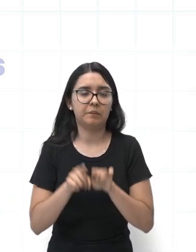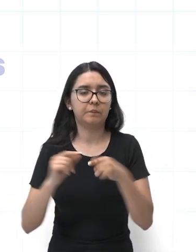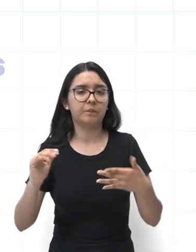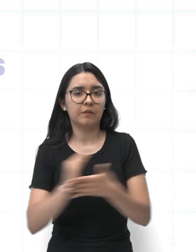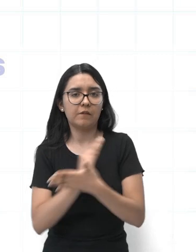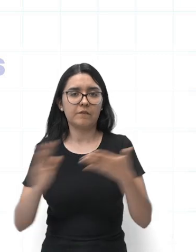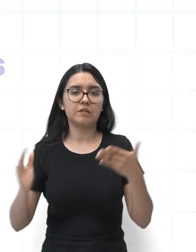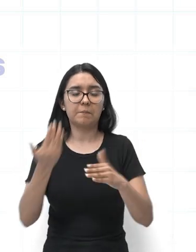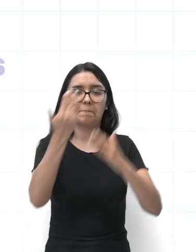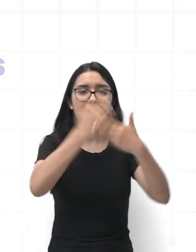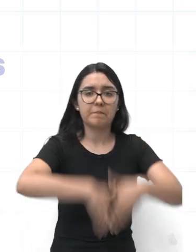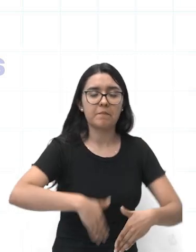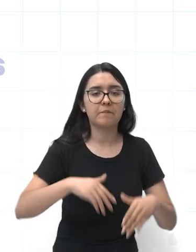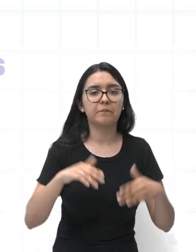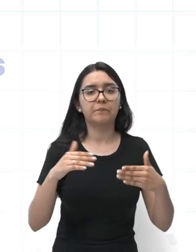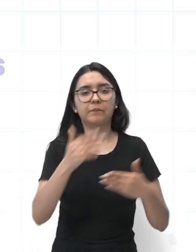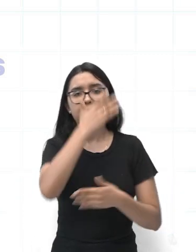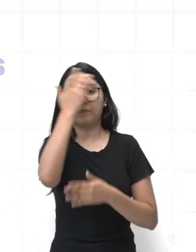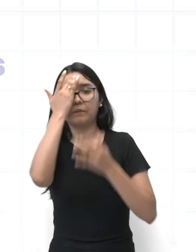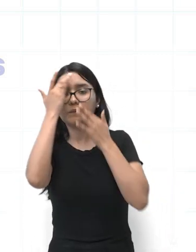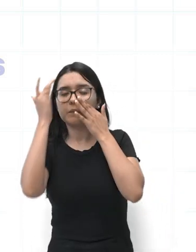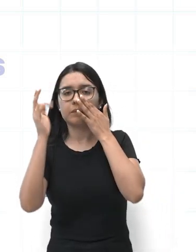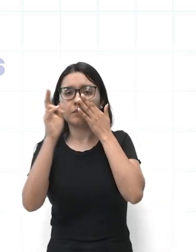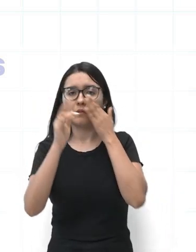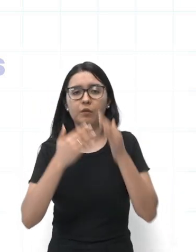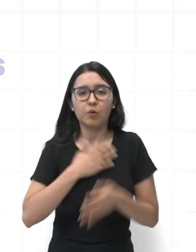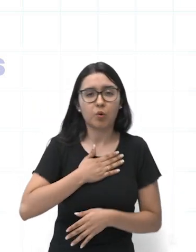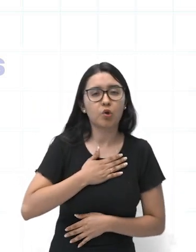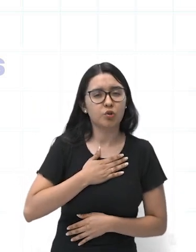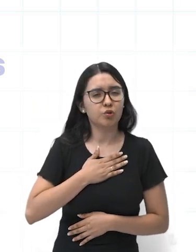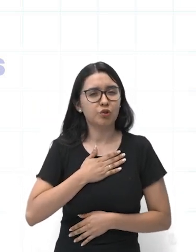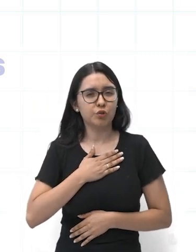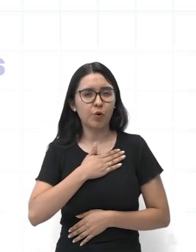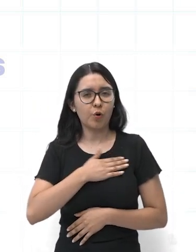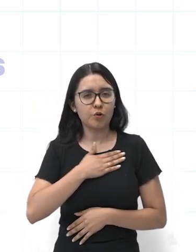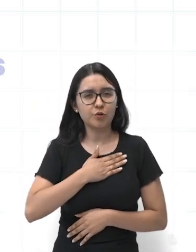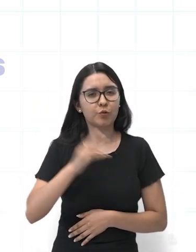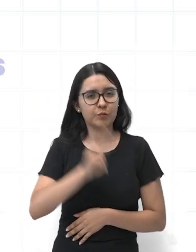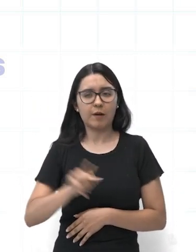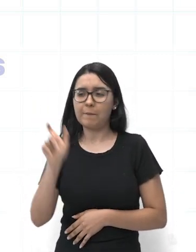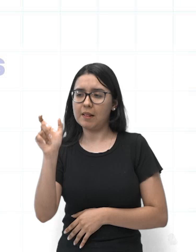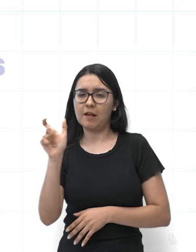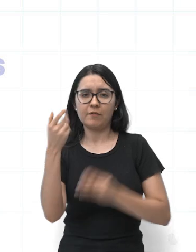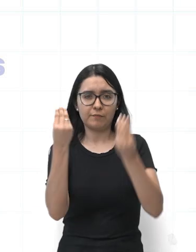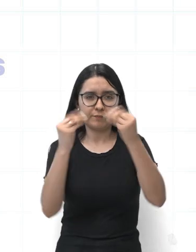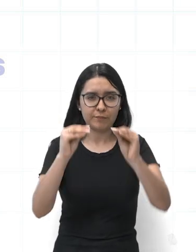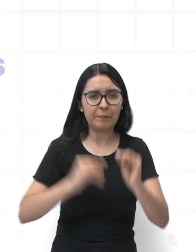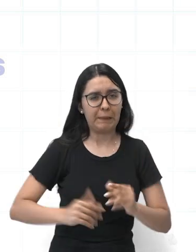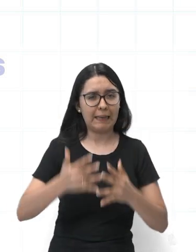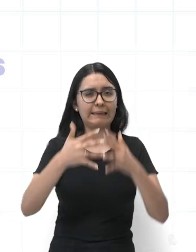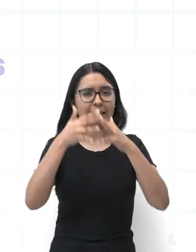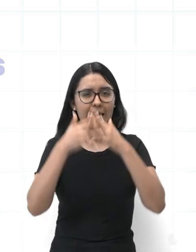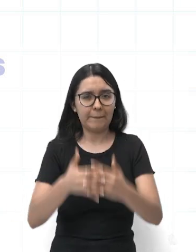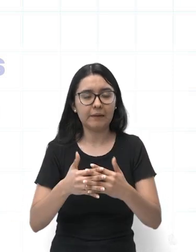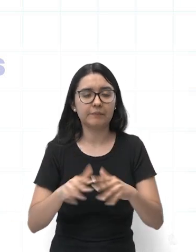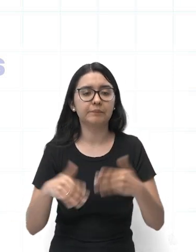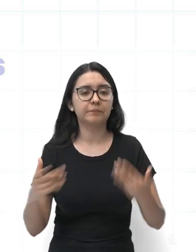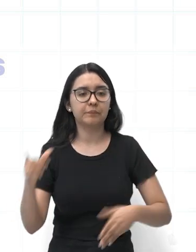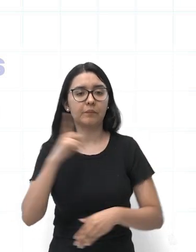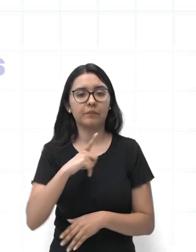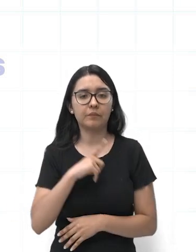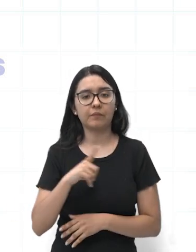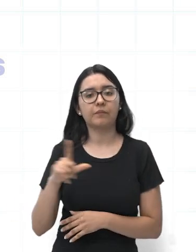nas provas, as pessoas gostam de colocar ali os falsos cognatos para atrapalhar mesmo, né? Então, tem a palavra support, que está na